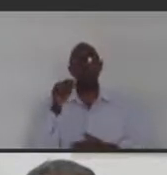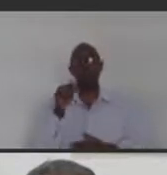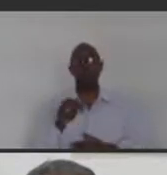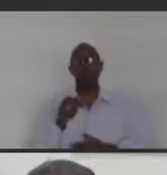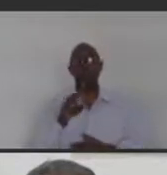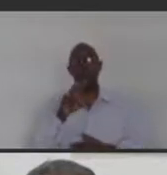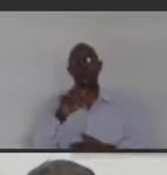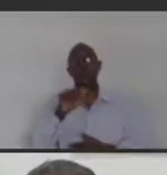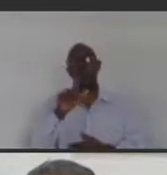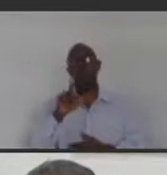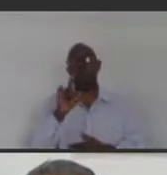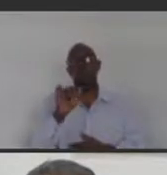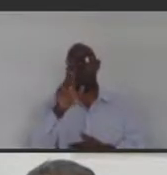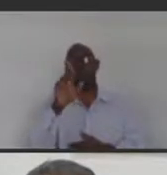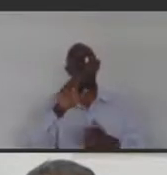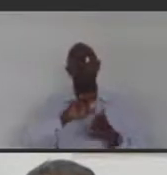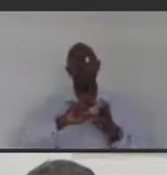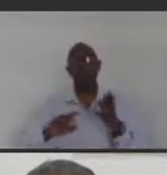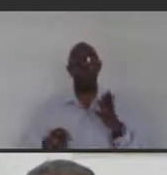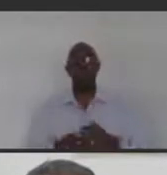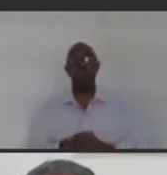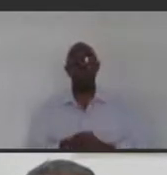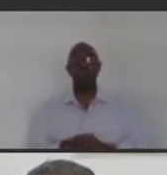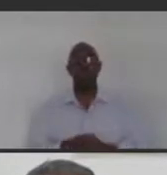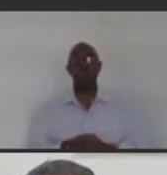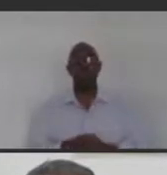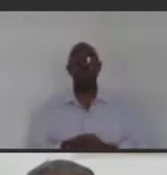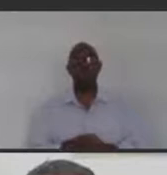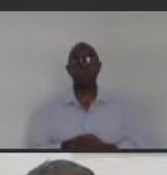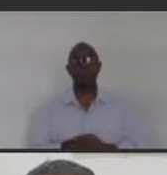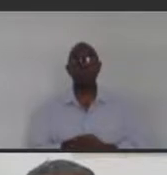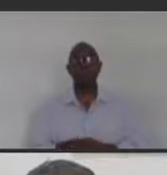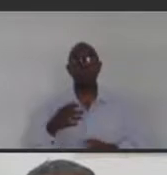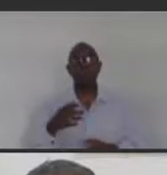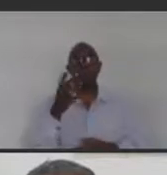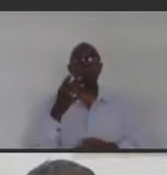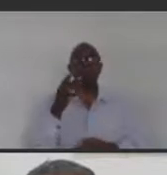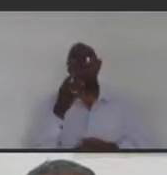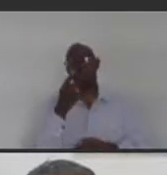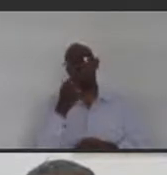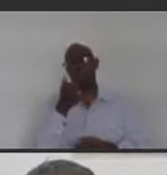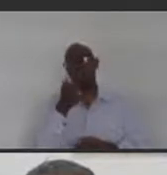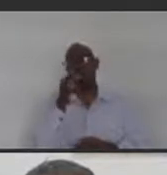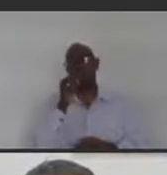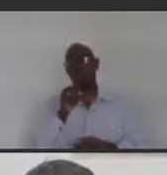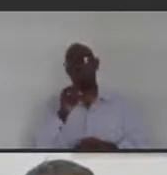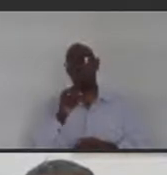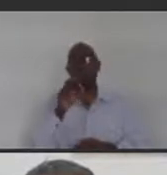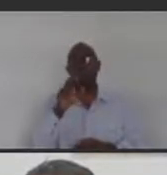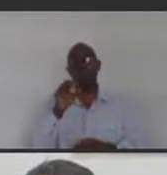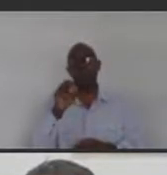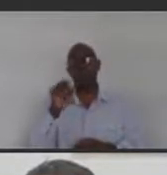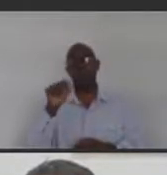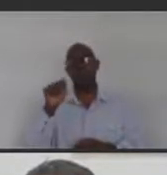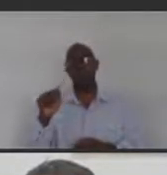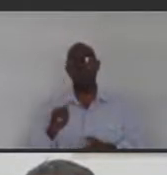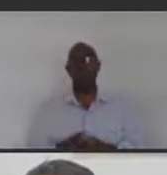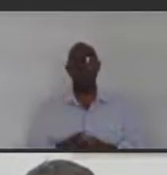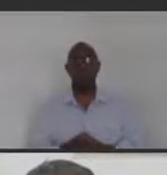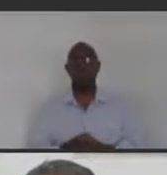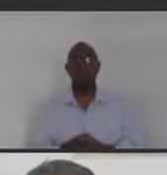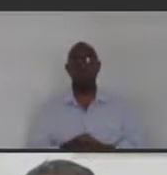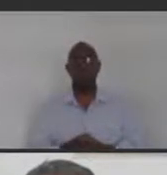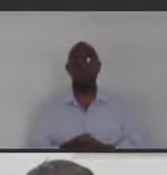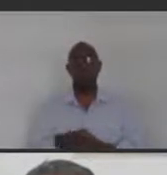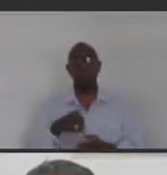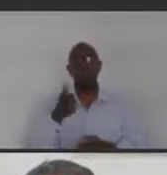de Oliveira. Diverso, indicação 4.018, vereador Sérgio Rosa. Realização de recapeamento, indicação